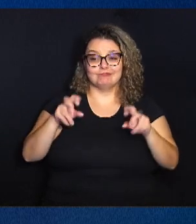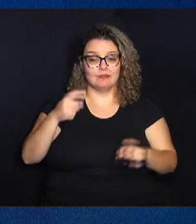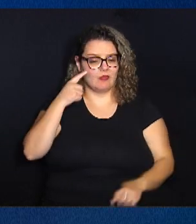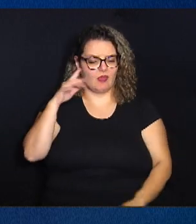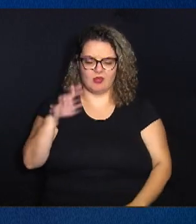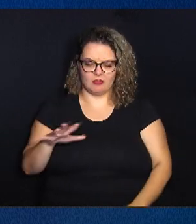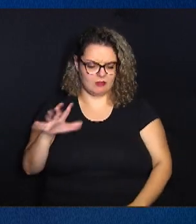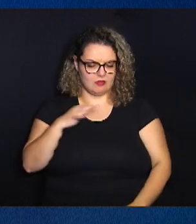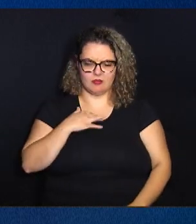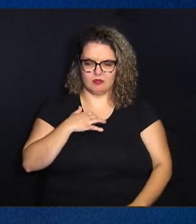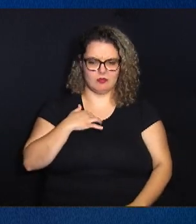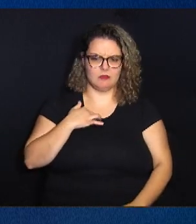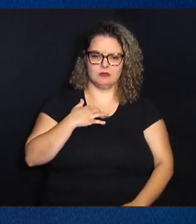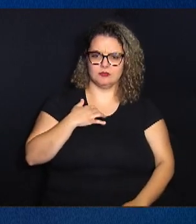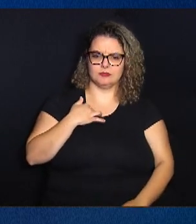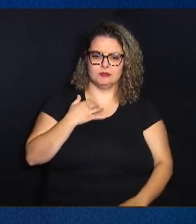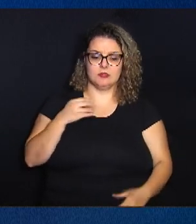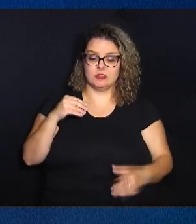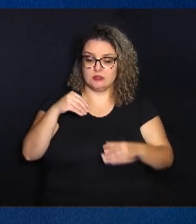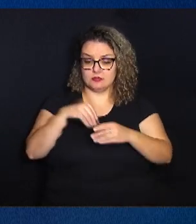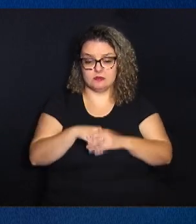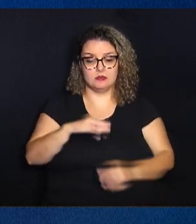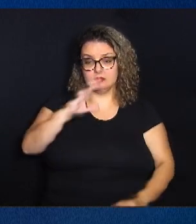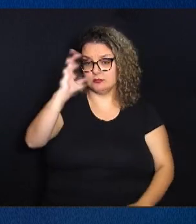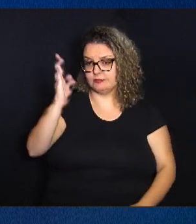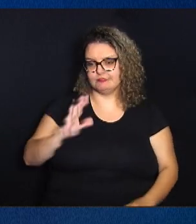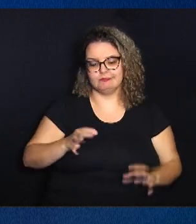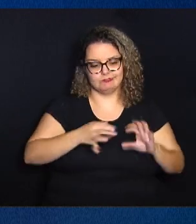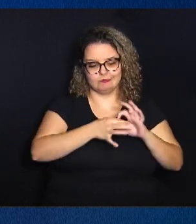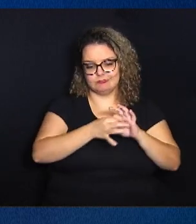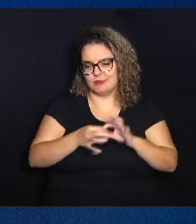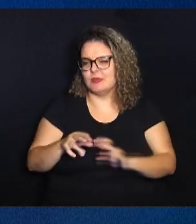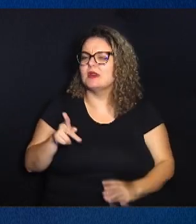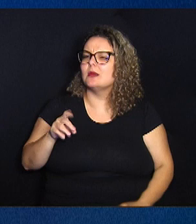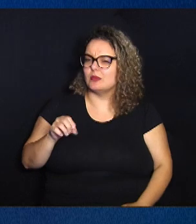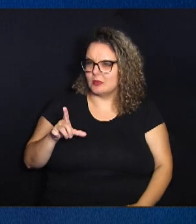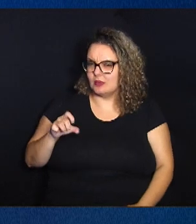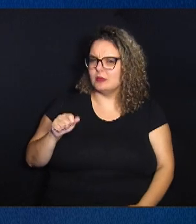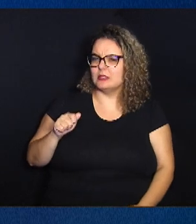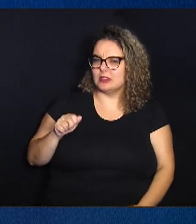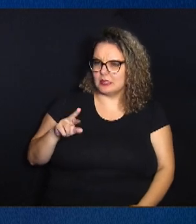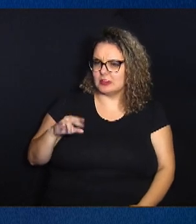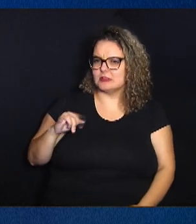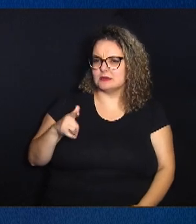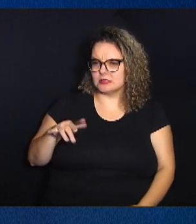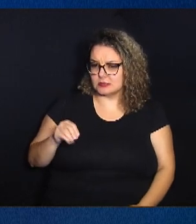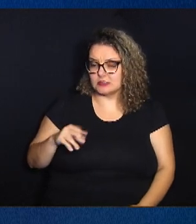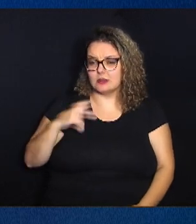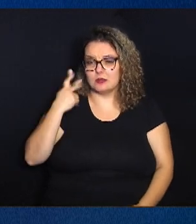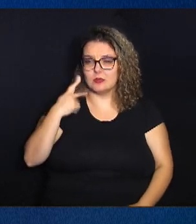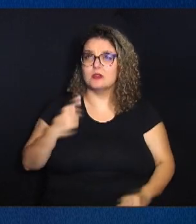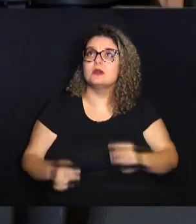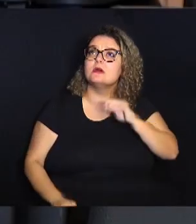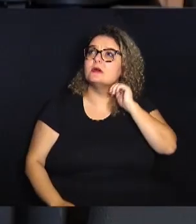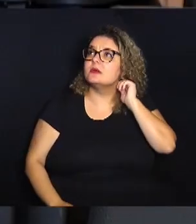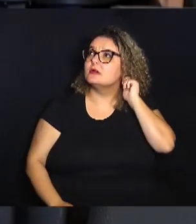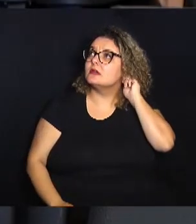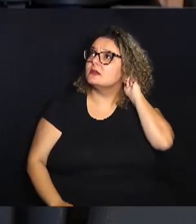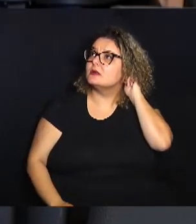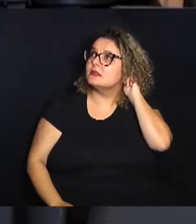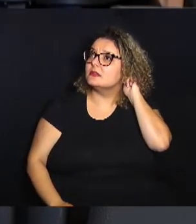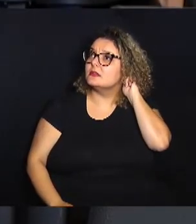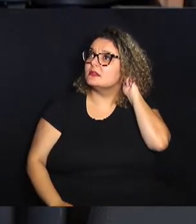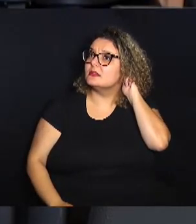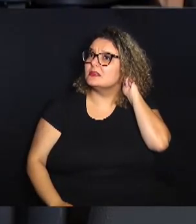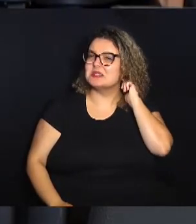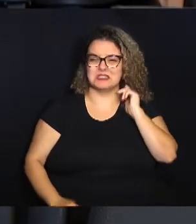ideológico, que se insere no Brasil no contexto dessa polarização política, né? E dessa disseminação da política